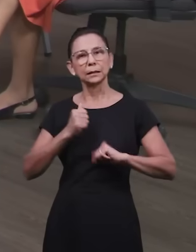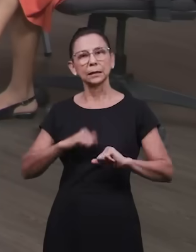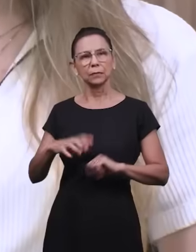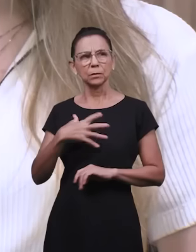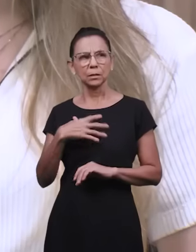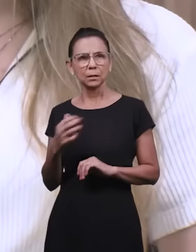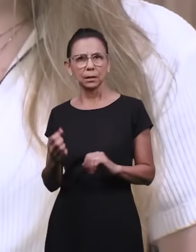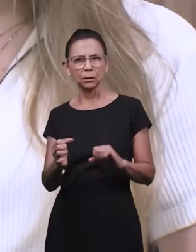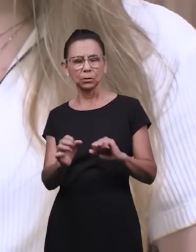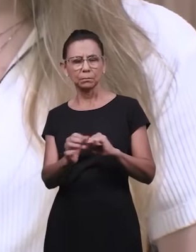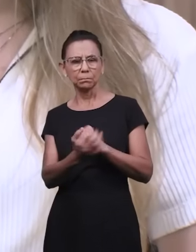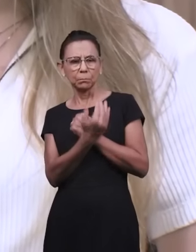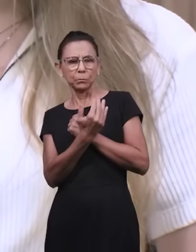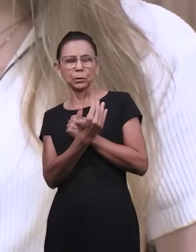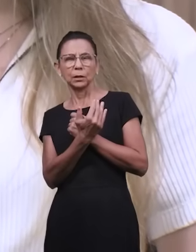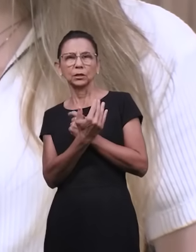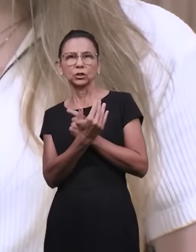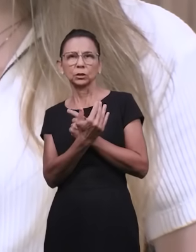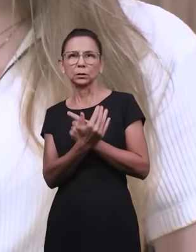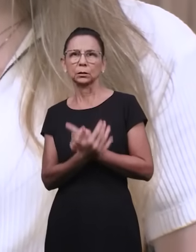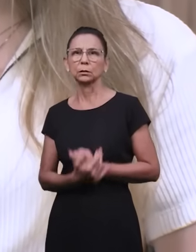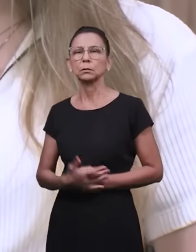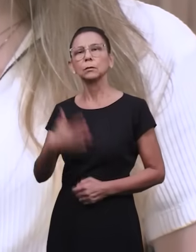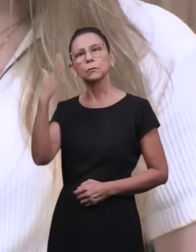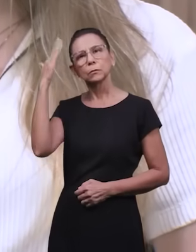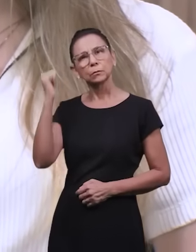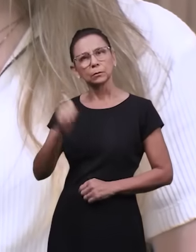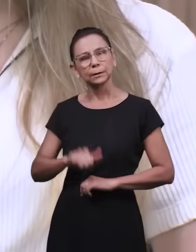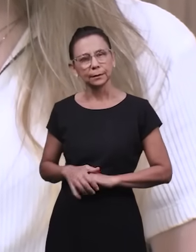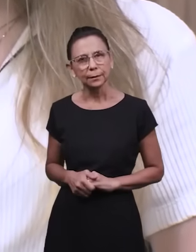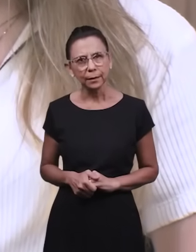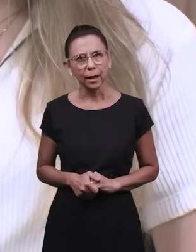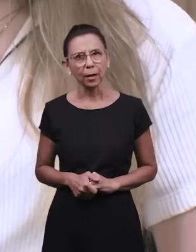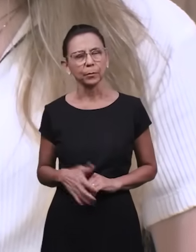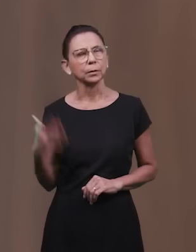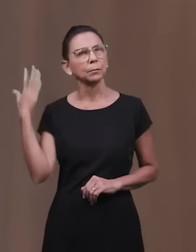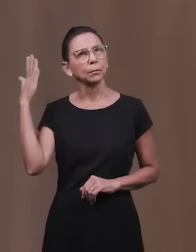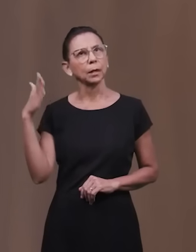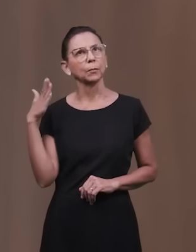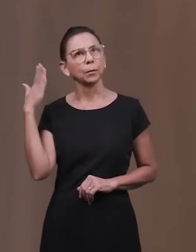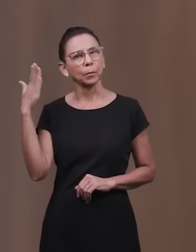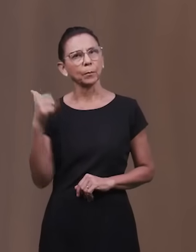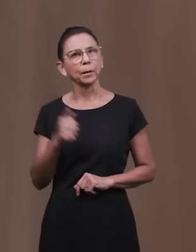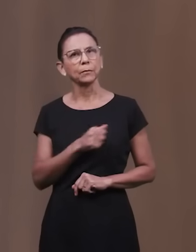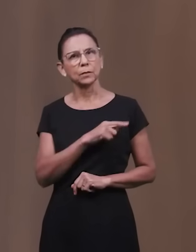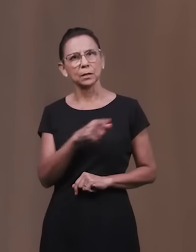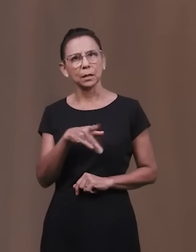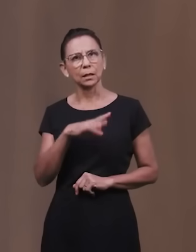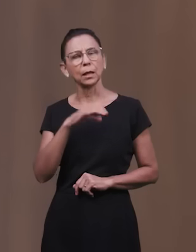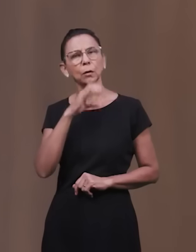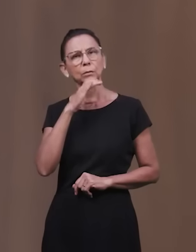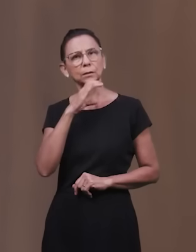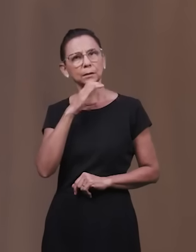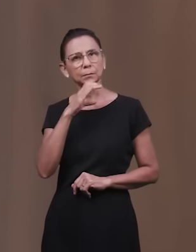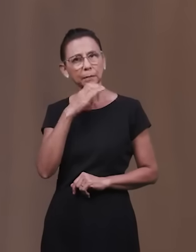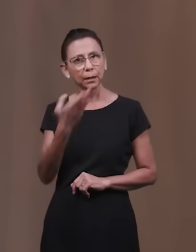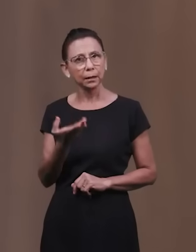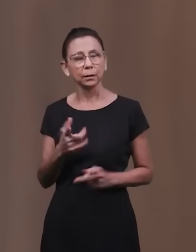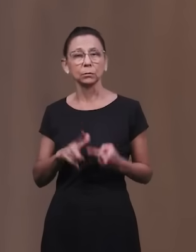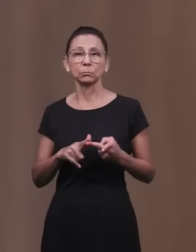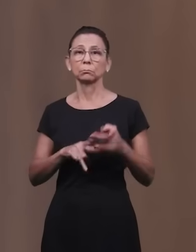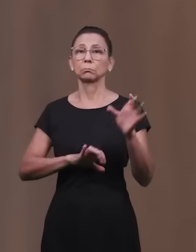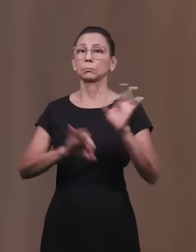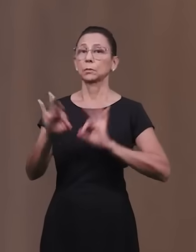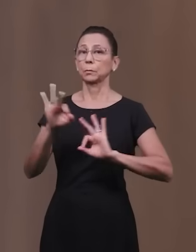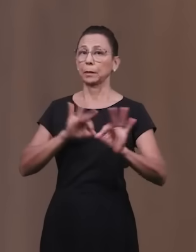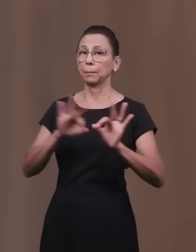agir. Porque você sabe falar em público, mas você precisa estar investindo no conhecimento que você vai falar, não é? Você